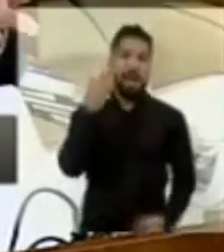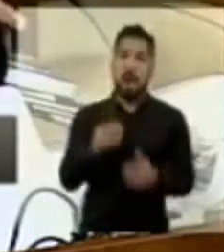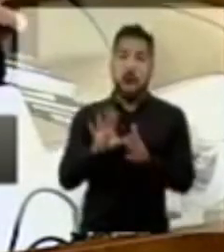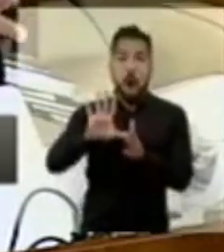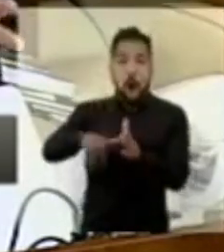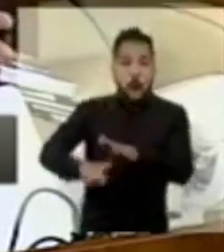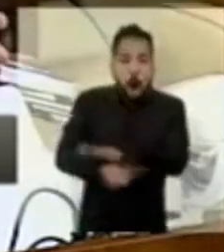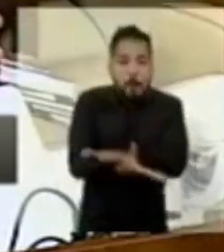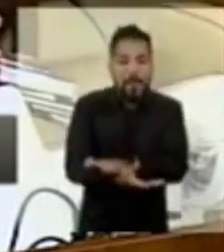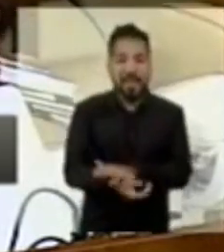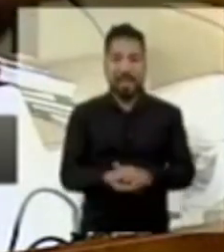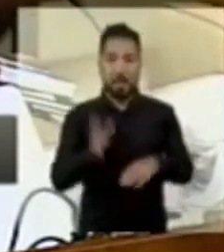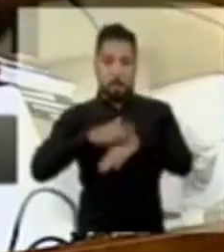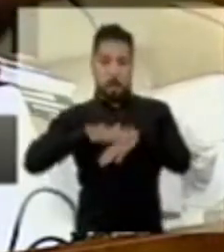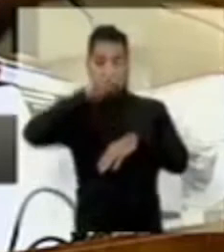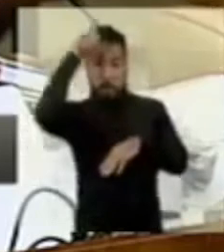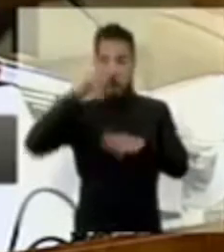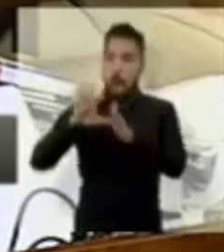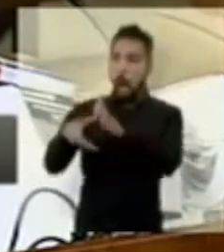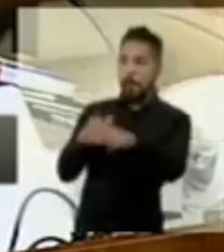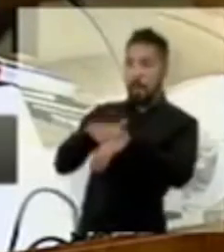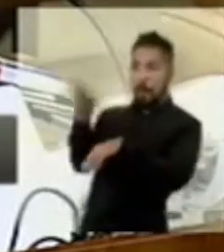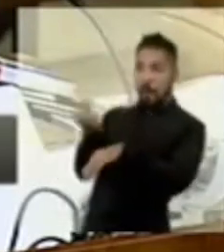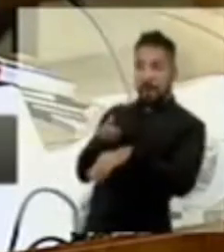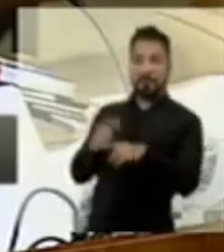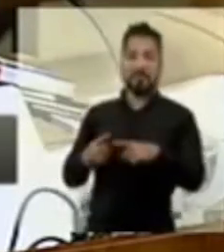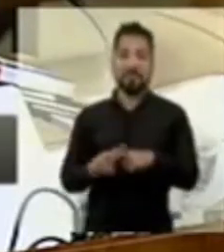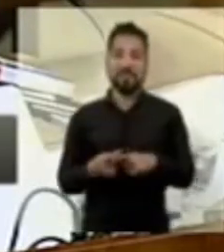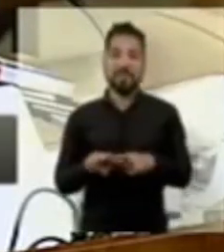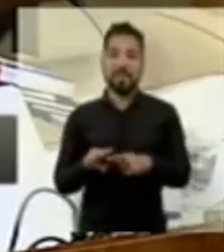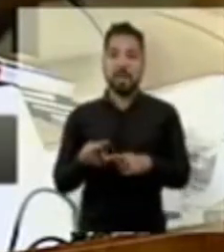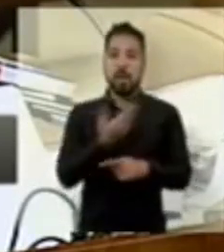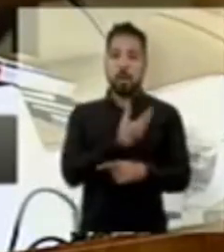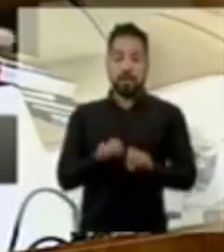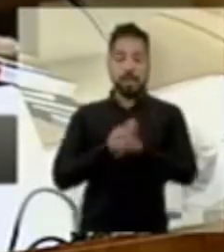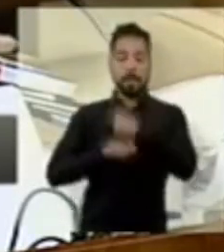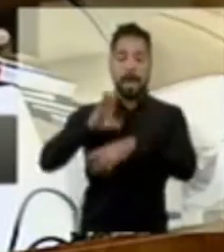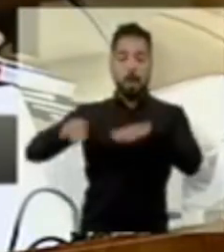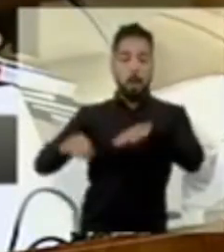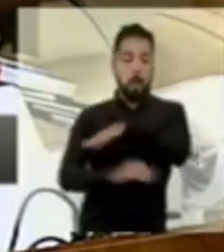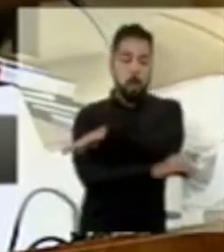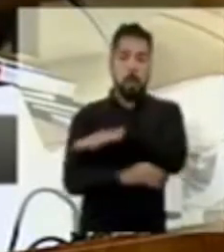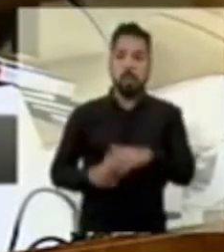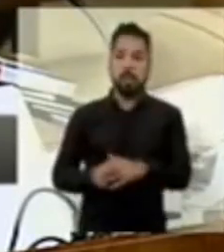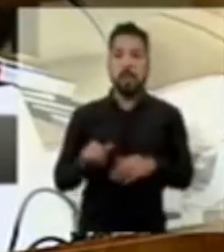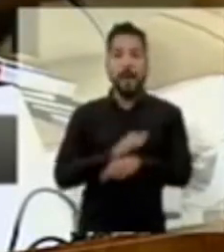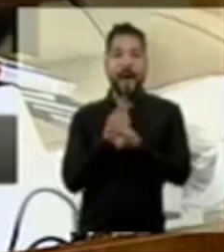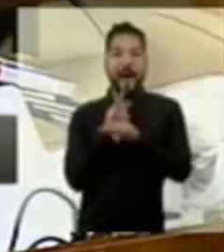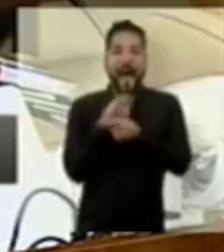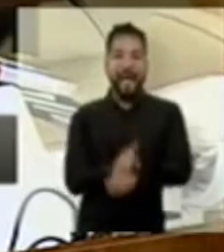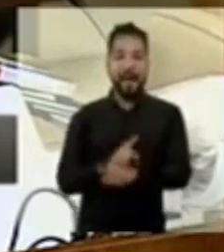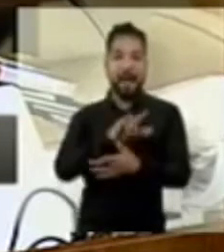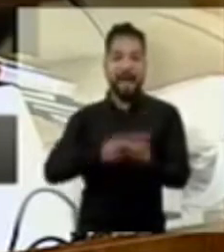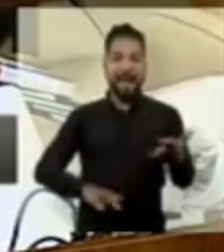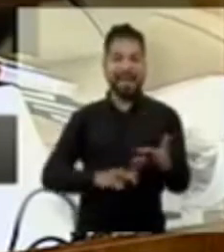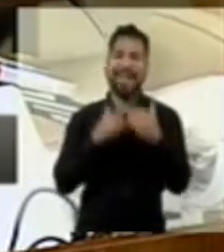ativa corrupção passiva peculato e lavagem fraude em licitação nada disso é